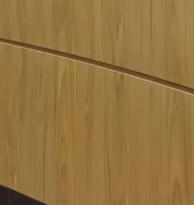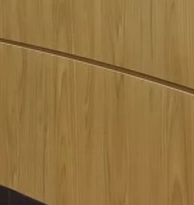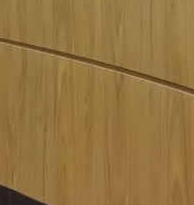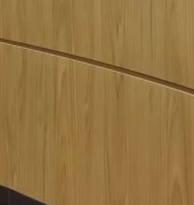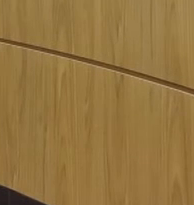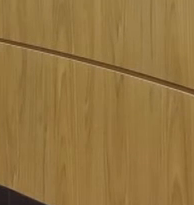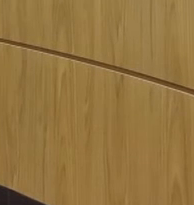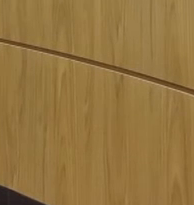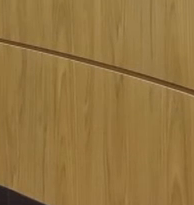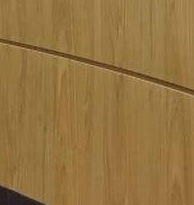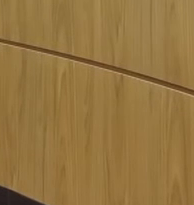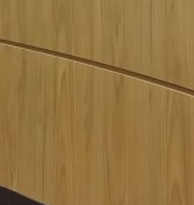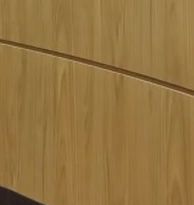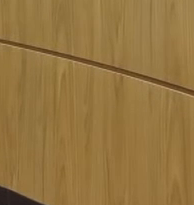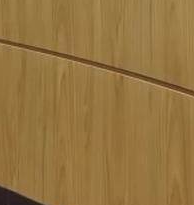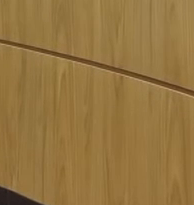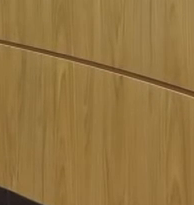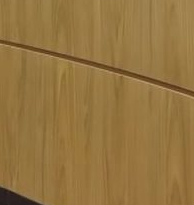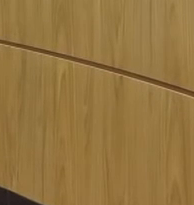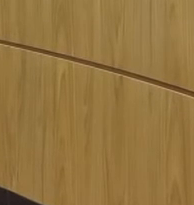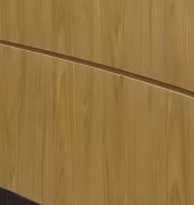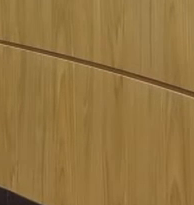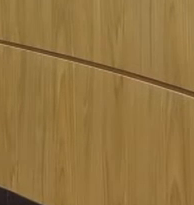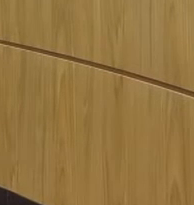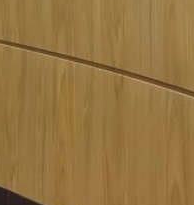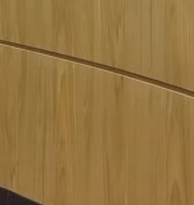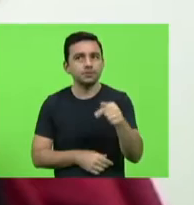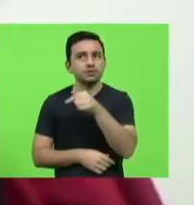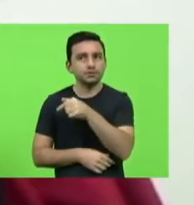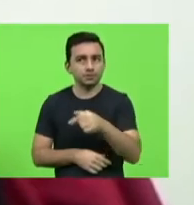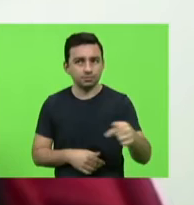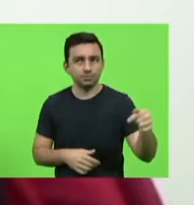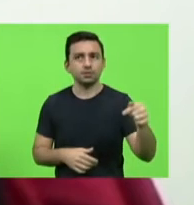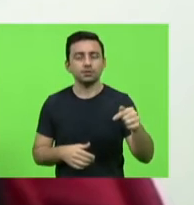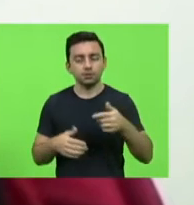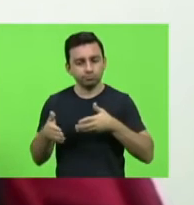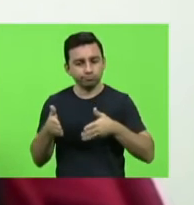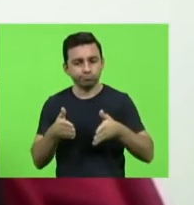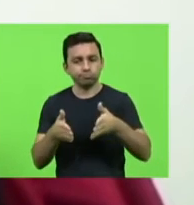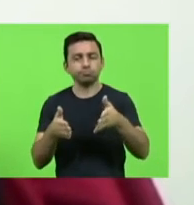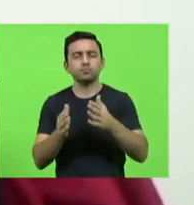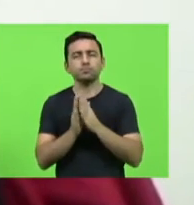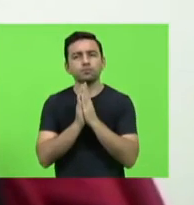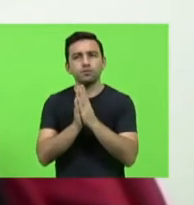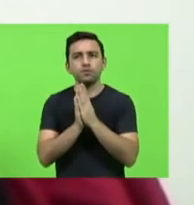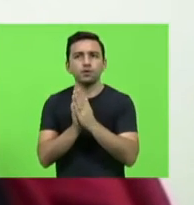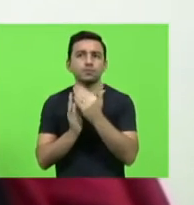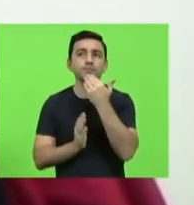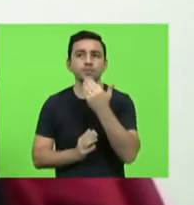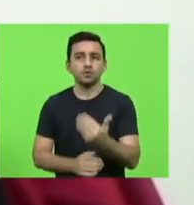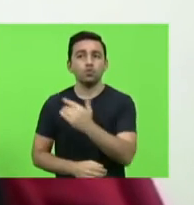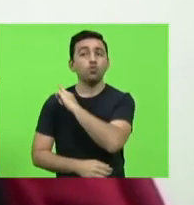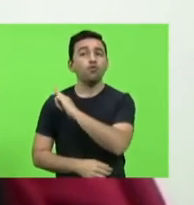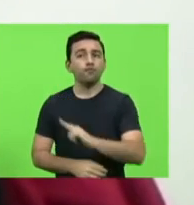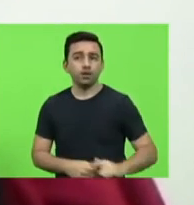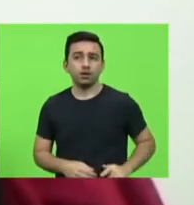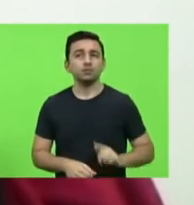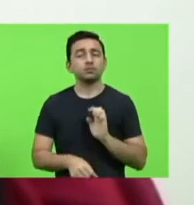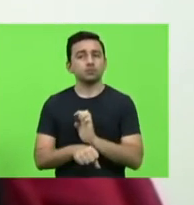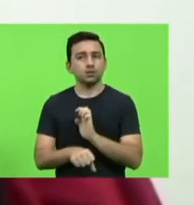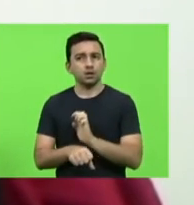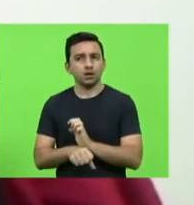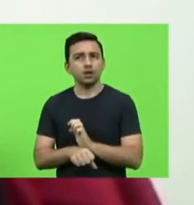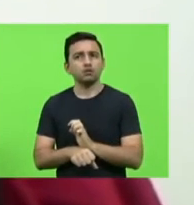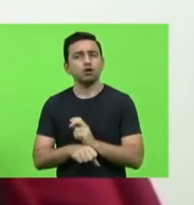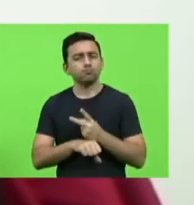os profissionais sejam vacinados o mais rápido possível. Eu faço um apelo, primeiro ao governo do estado, para que busque